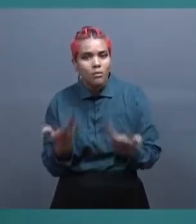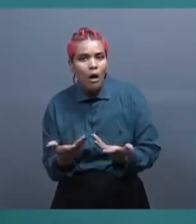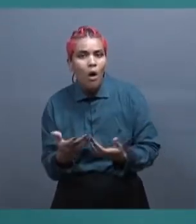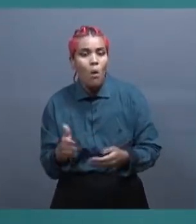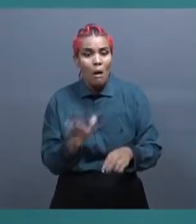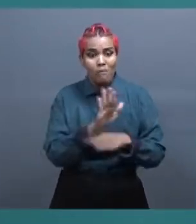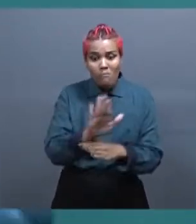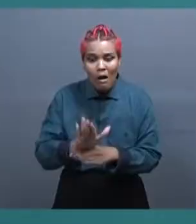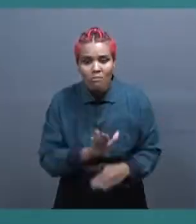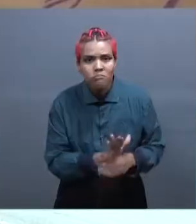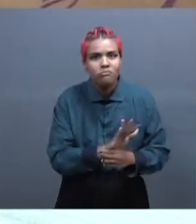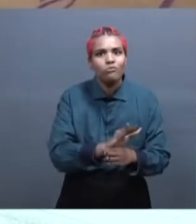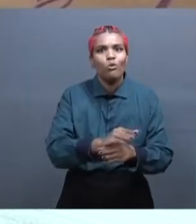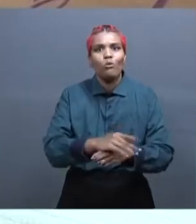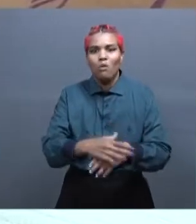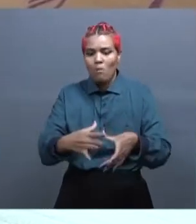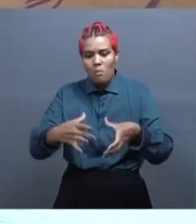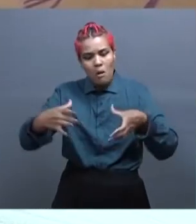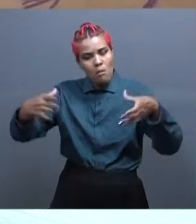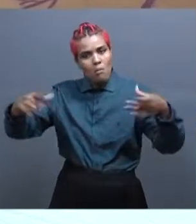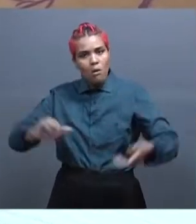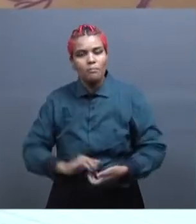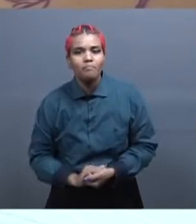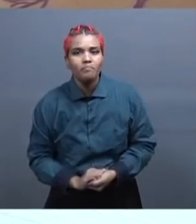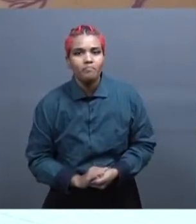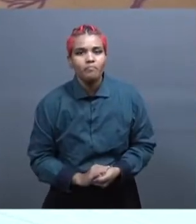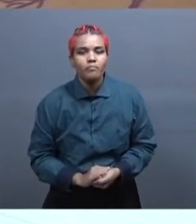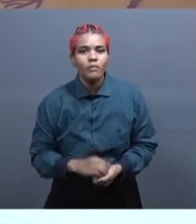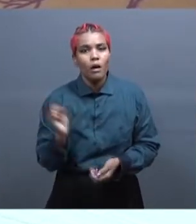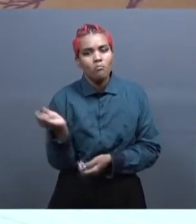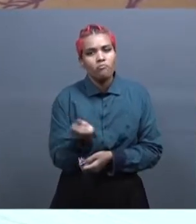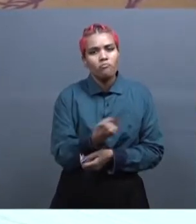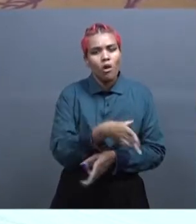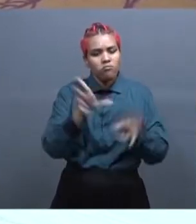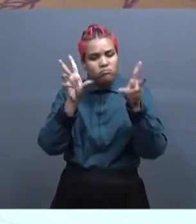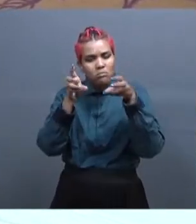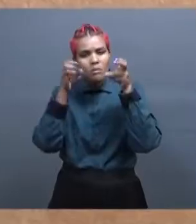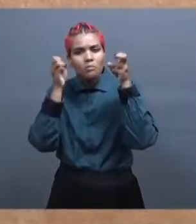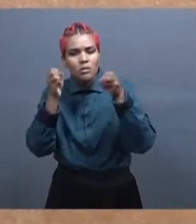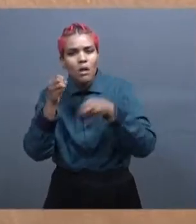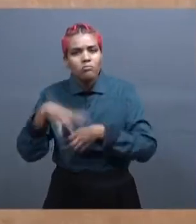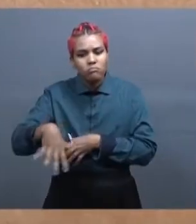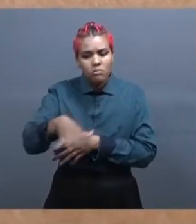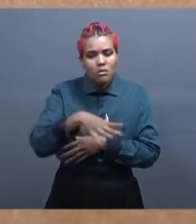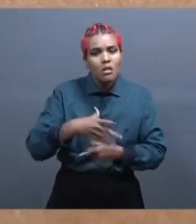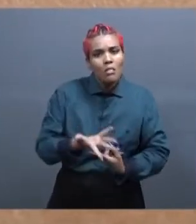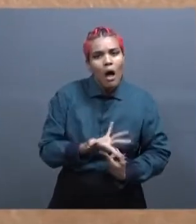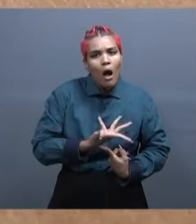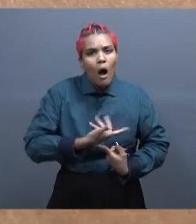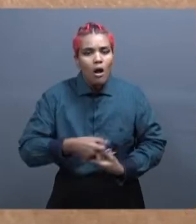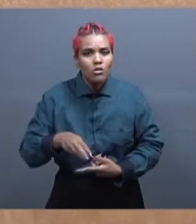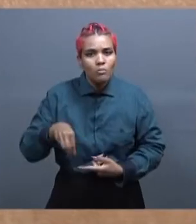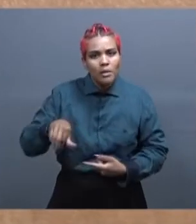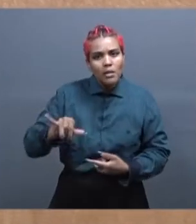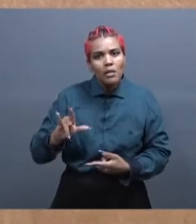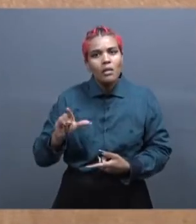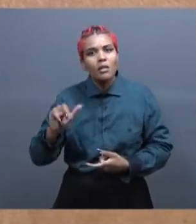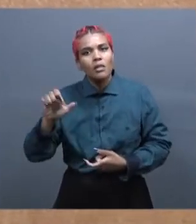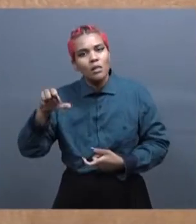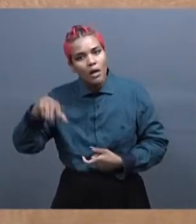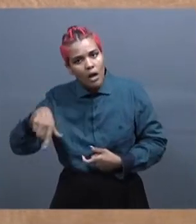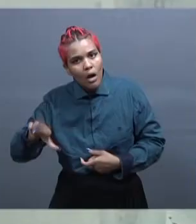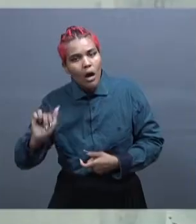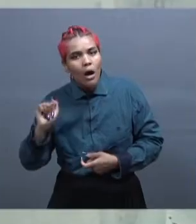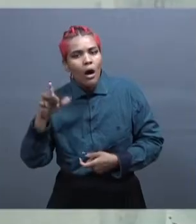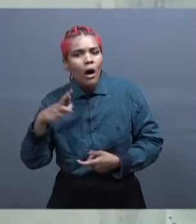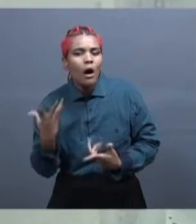ajuda de mais essas pessoas a nova perspectiva em relação a essa arte milenar passou a ter um sentido mais amplo para todos